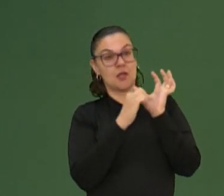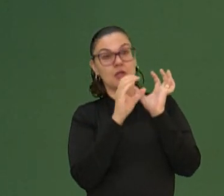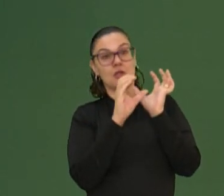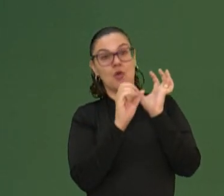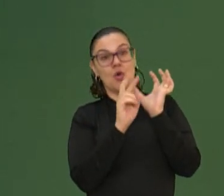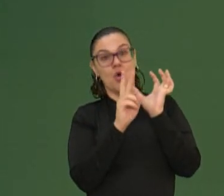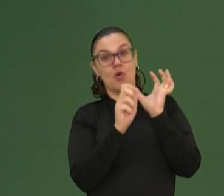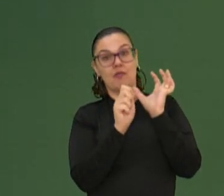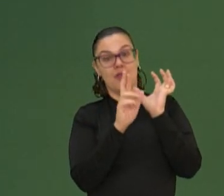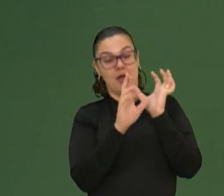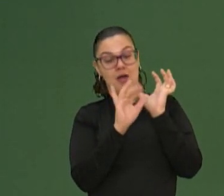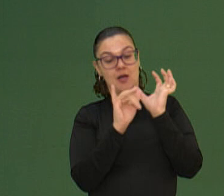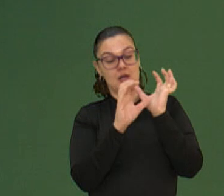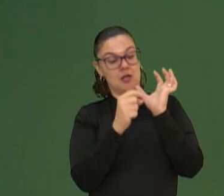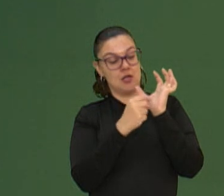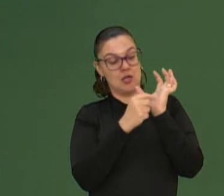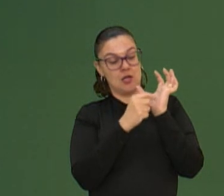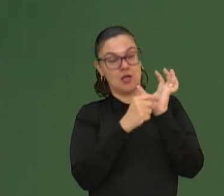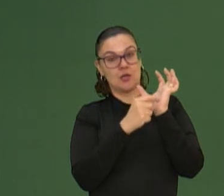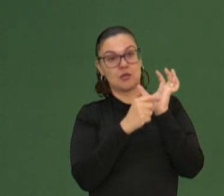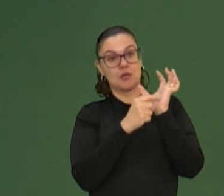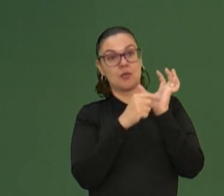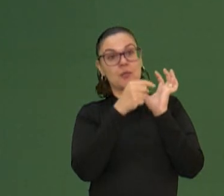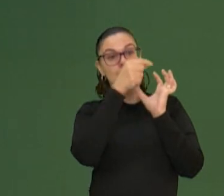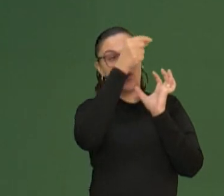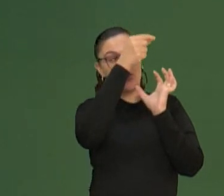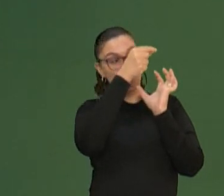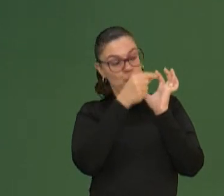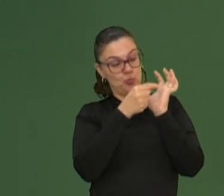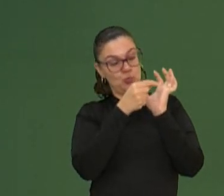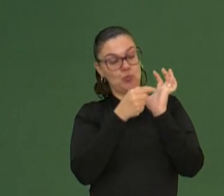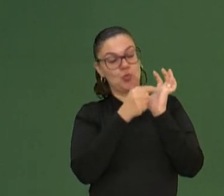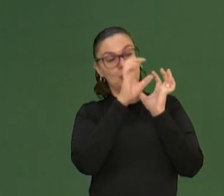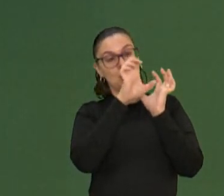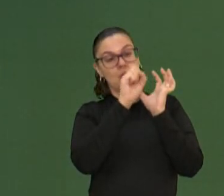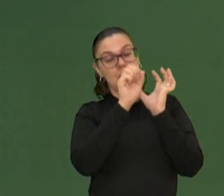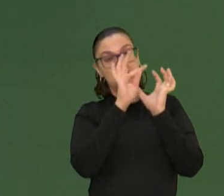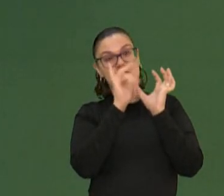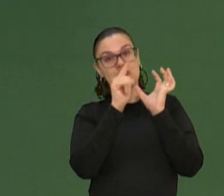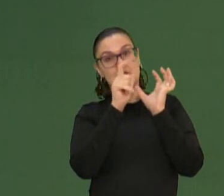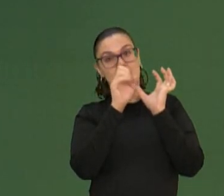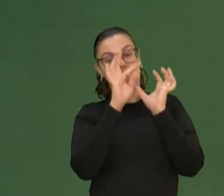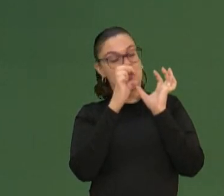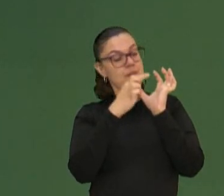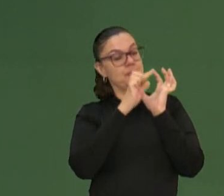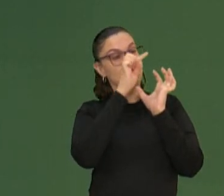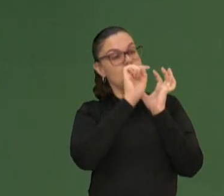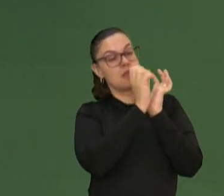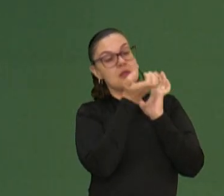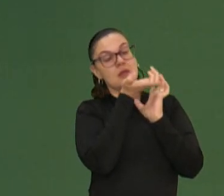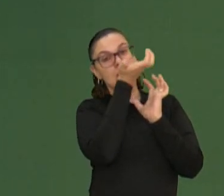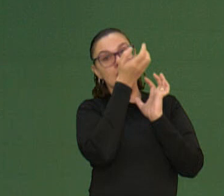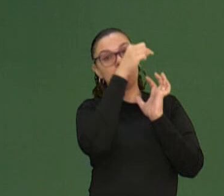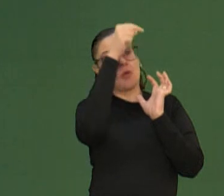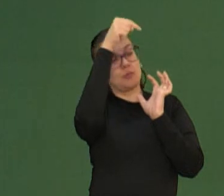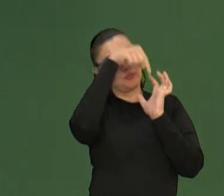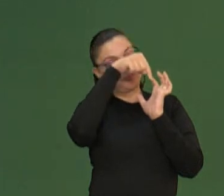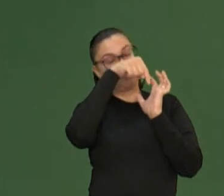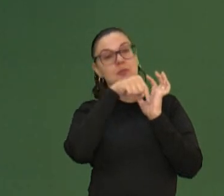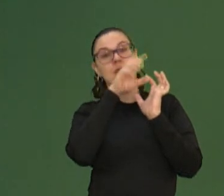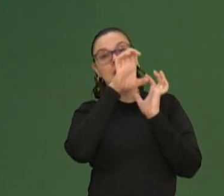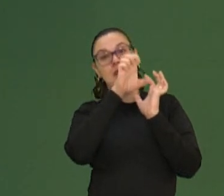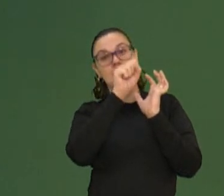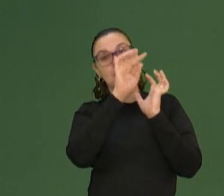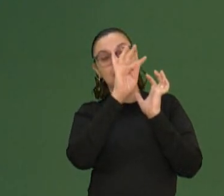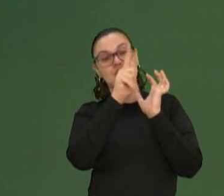com as zoosferas lá dentro, o estilete, que é um tubo, e lá na ponta o estigma, que é quem recebe o grão de pólen.